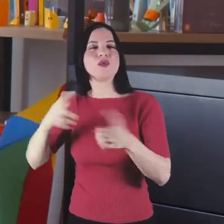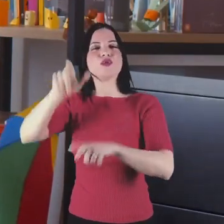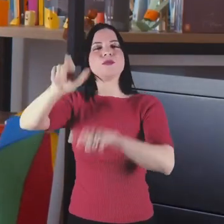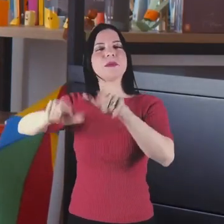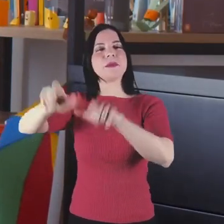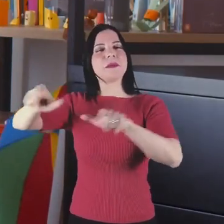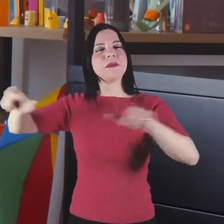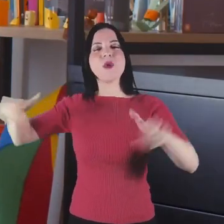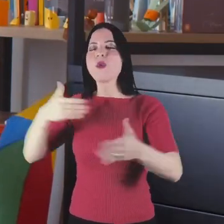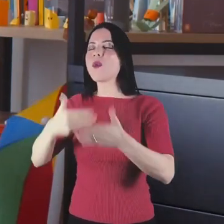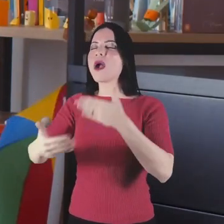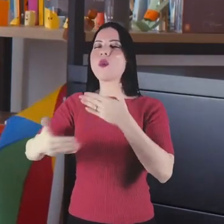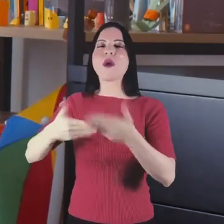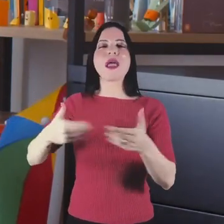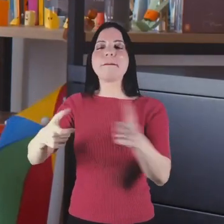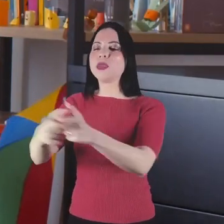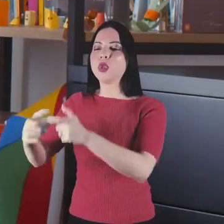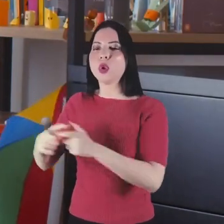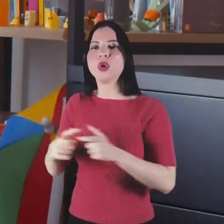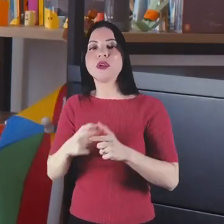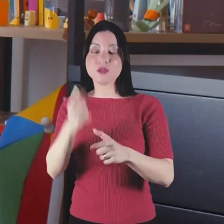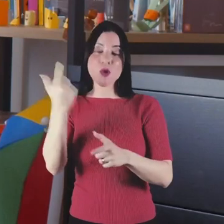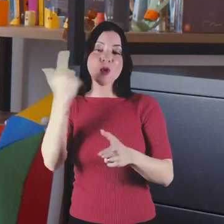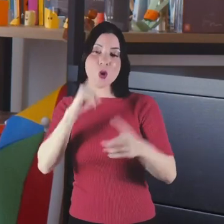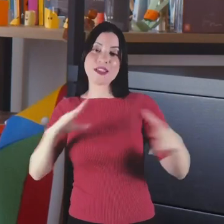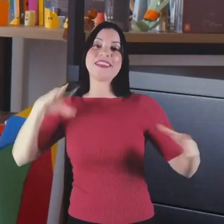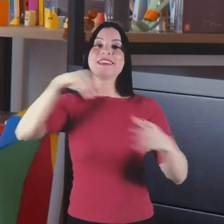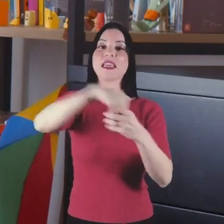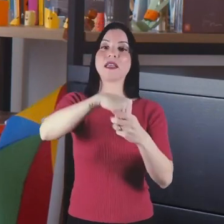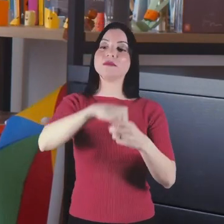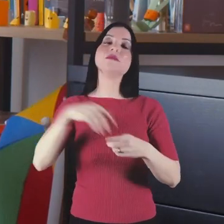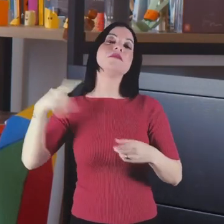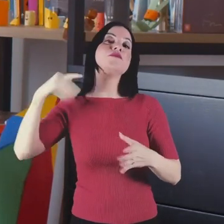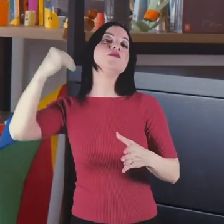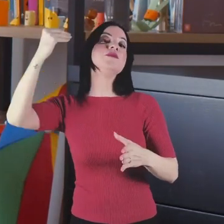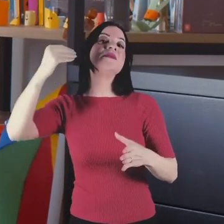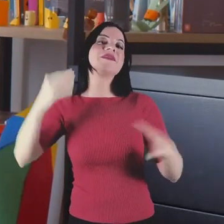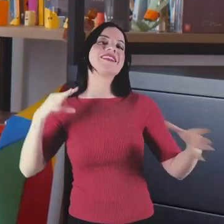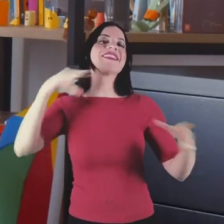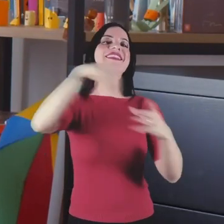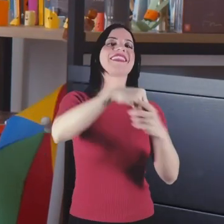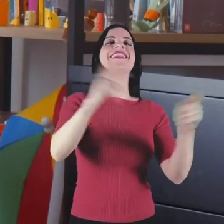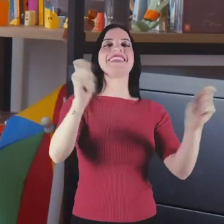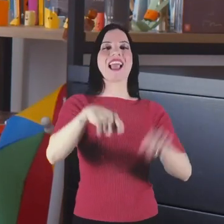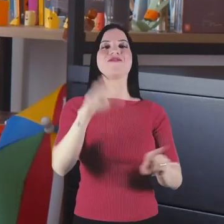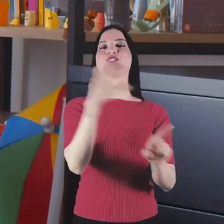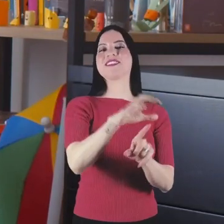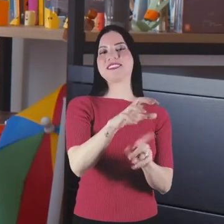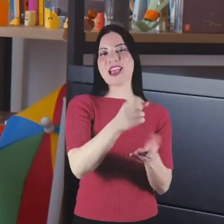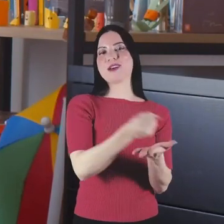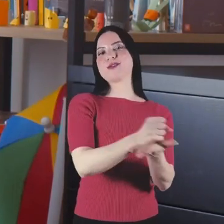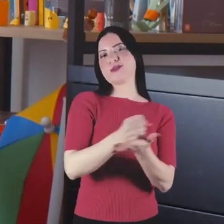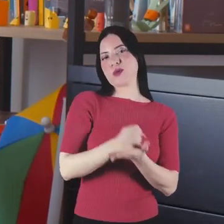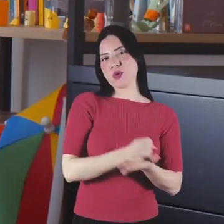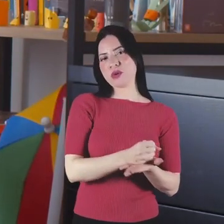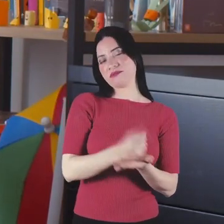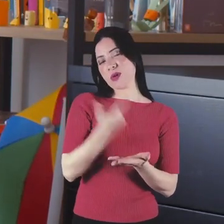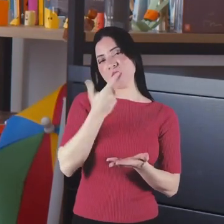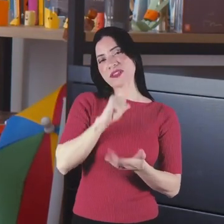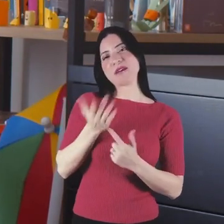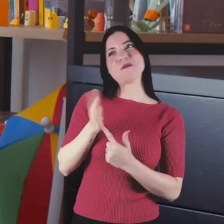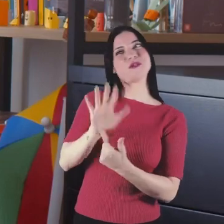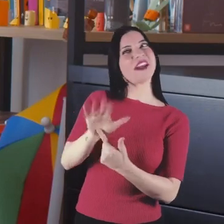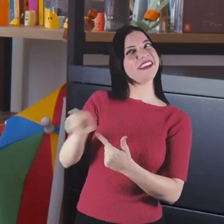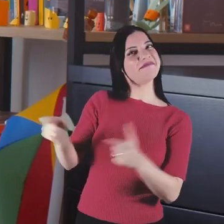equipe que tem negros, uma equipe que tem qualquer tipo de minoria, você consegue inserir a vivência dessa minoria dentro do jogo e